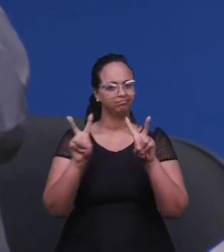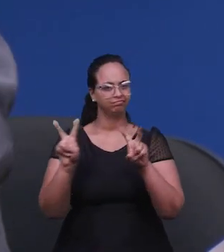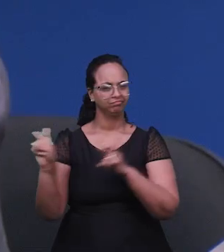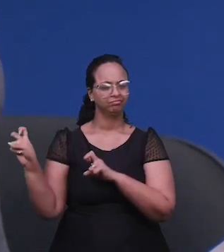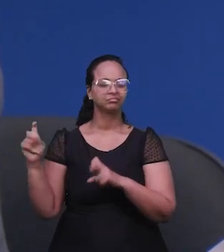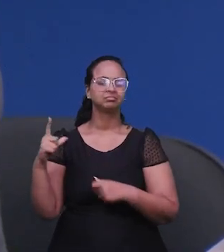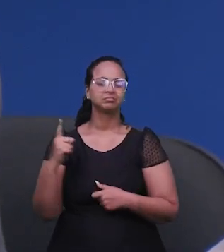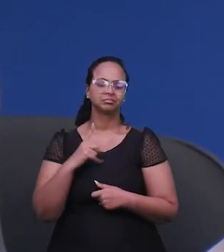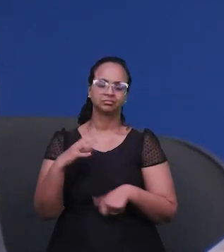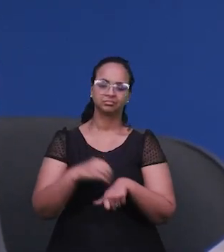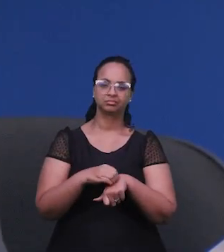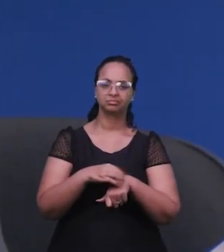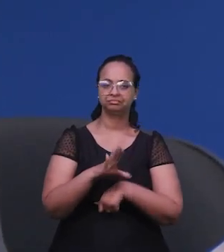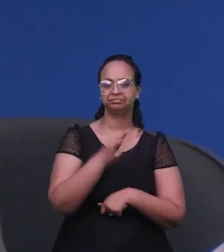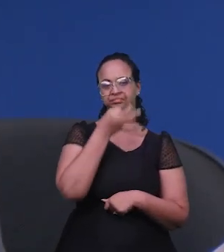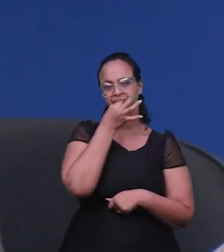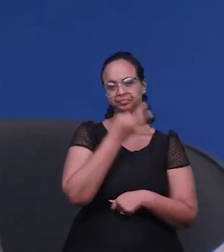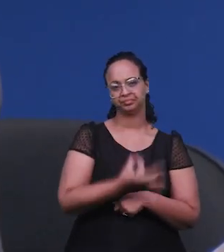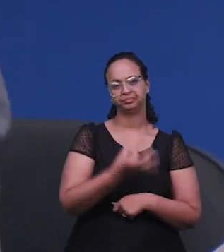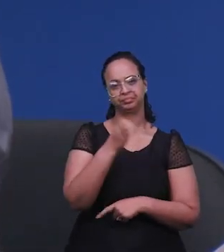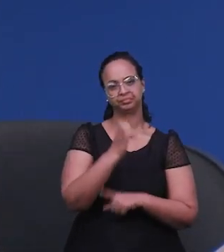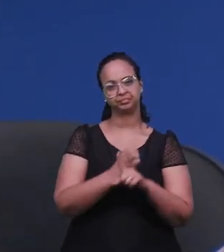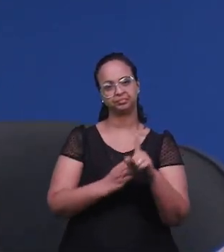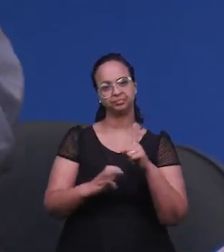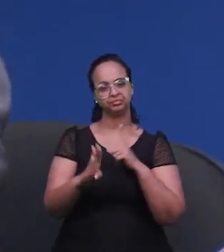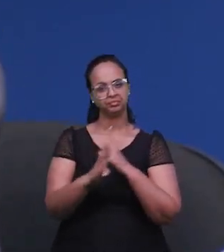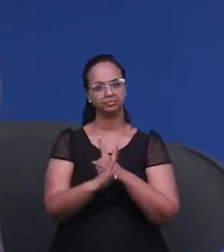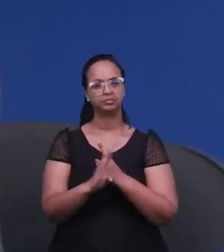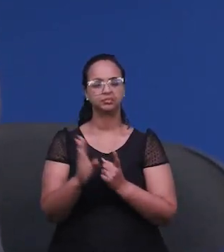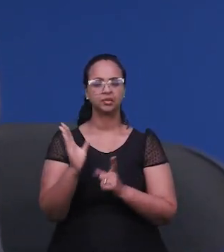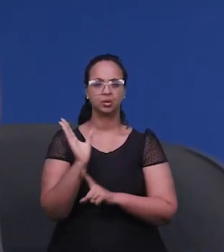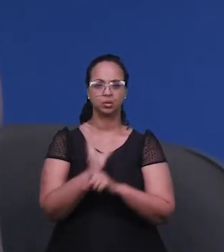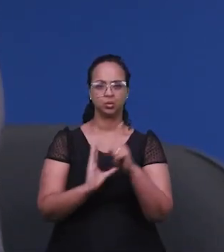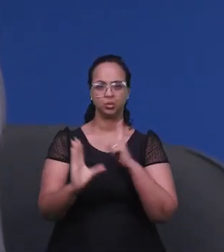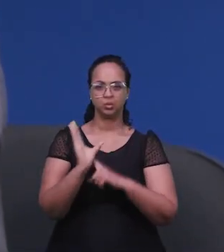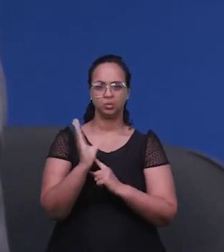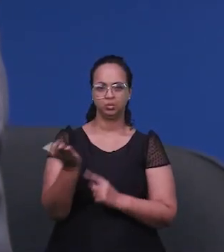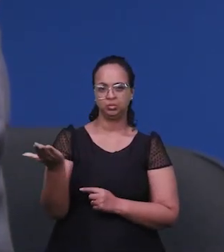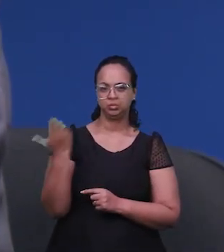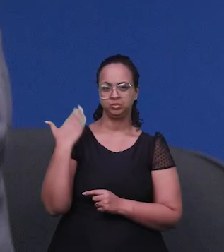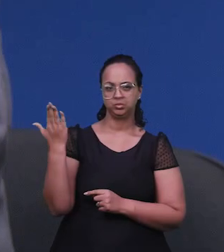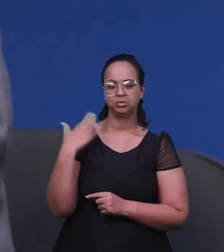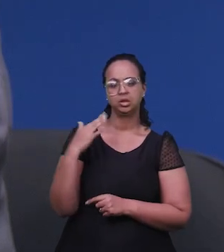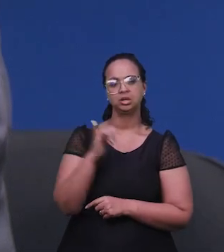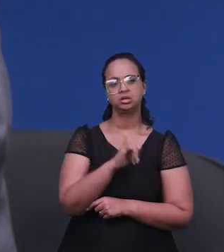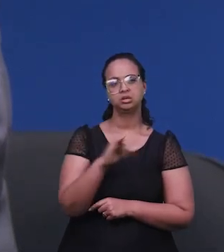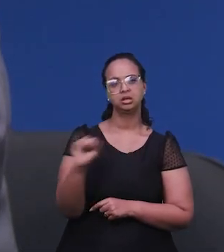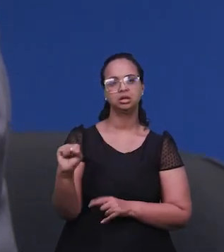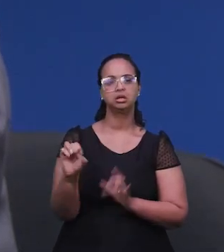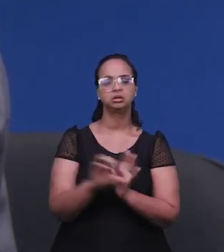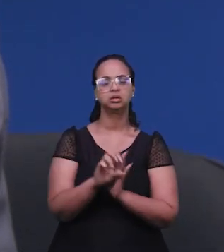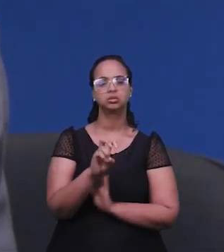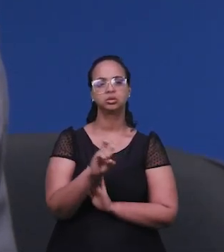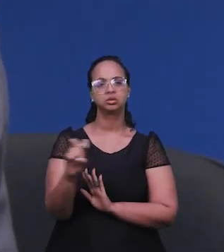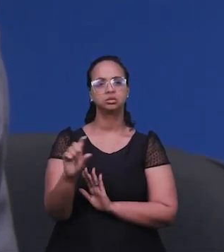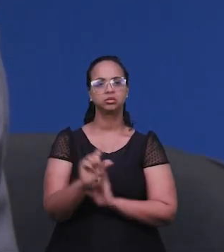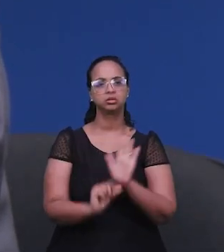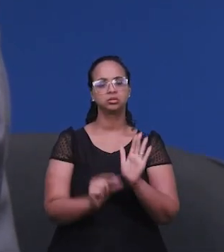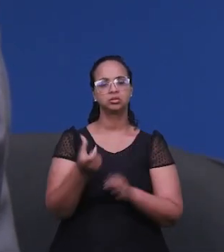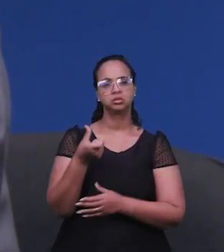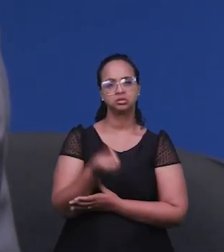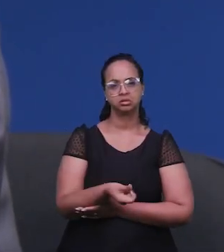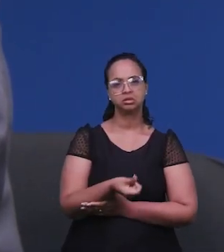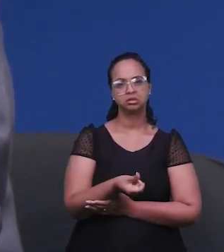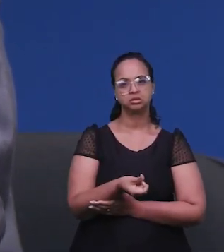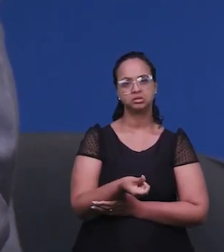das nossas sugestões de escola bíblica de uns cultos anteriores, que foi Isaías 55:6, né?